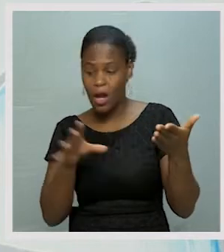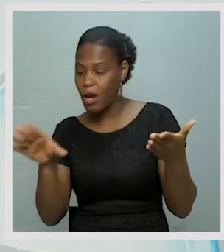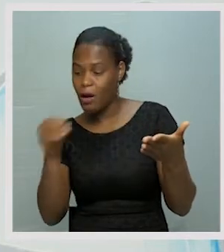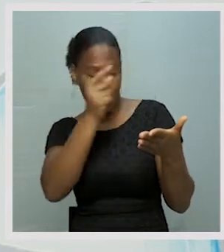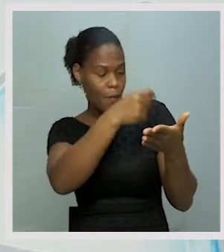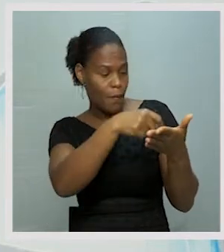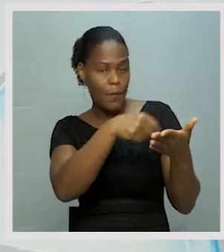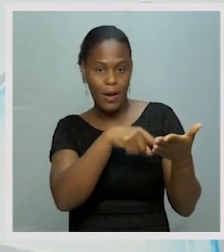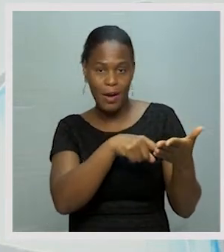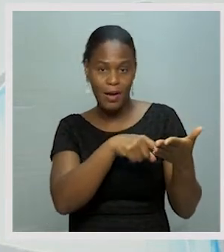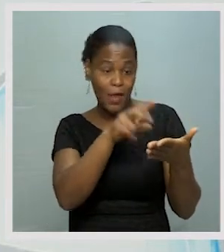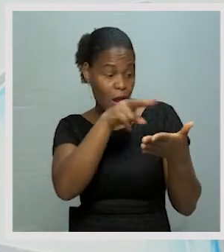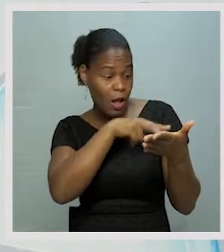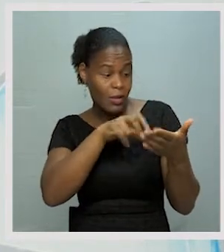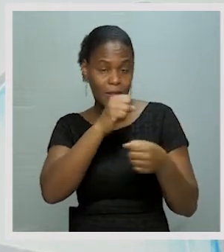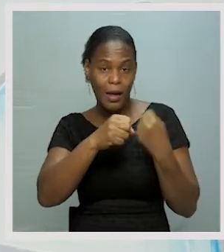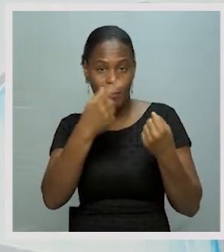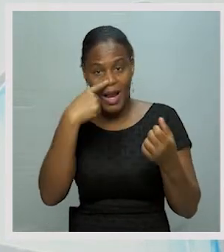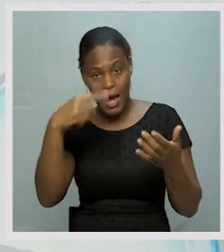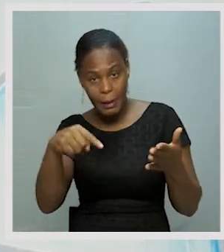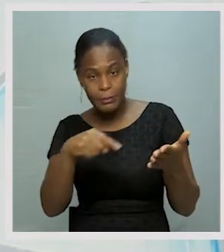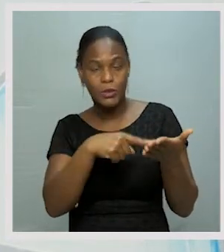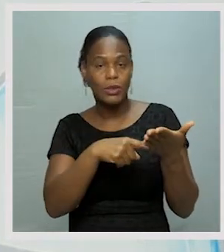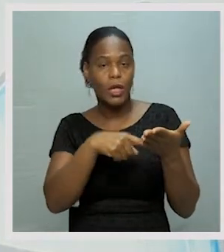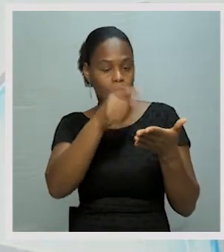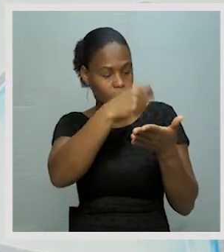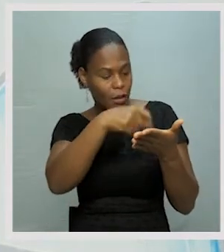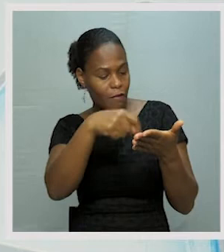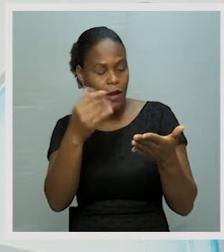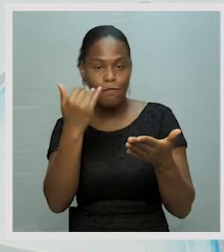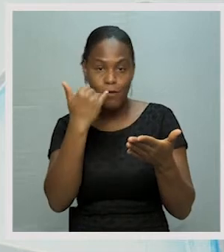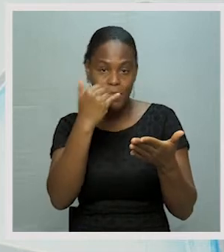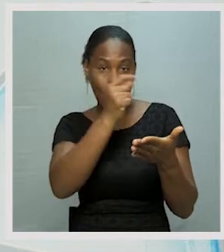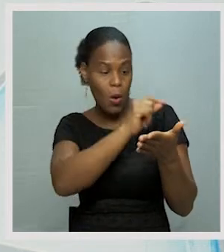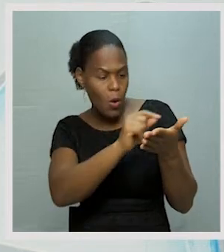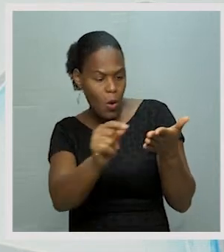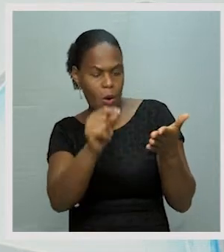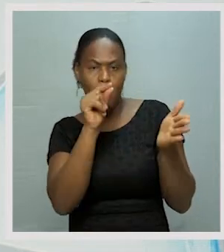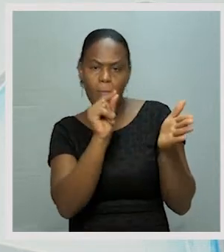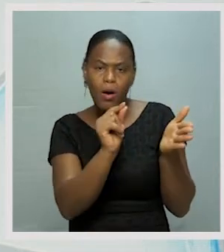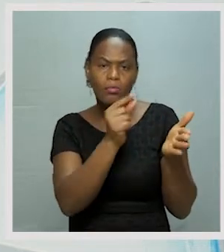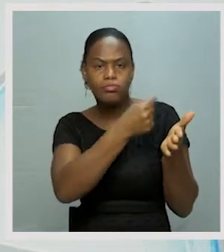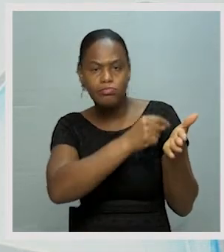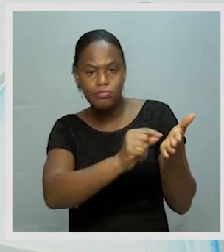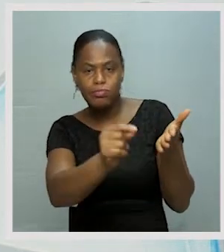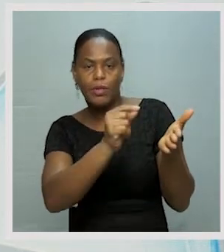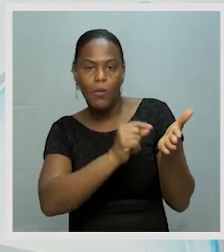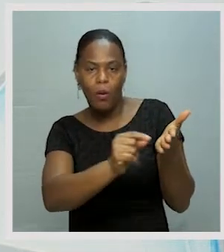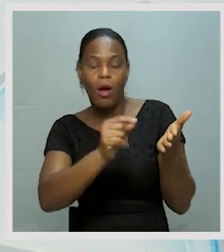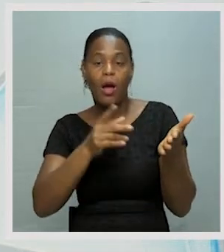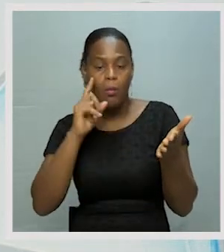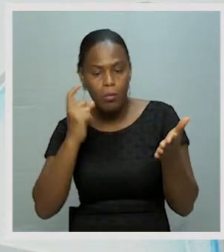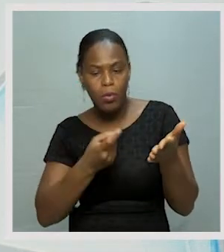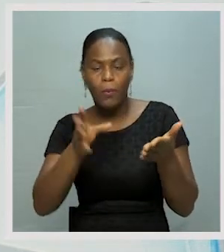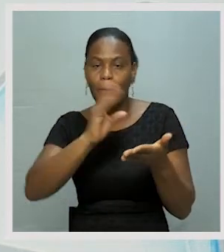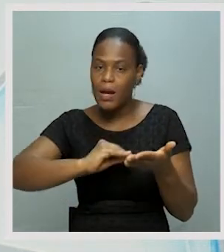que nós fazemos. Lápis na mão, escrever, sublinhar, apontar, não é? Procurar mais.